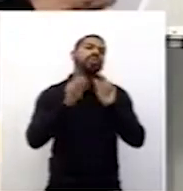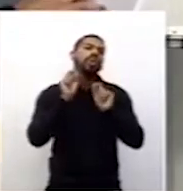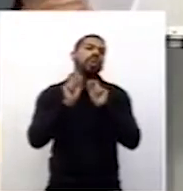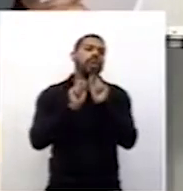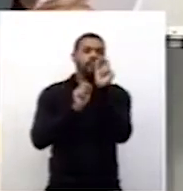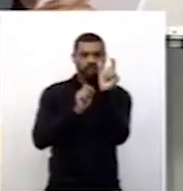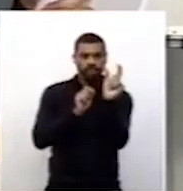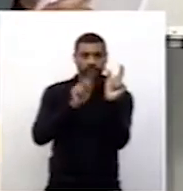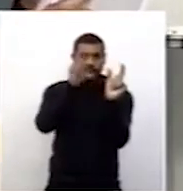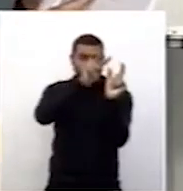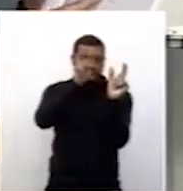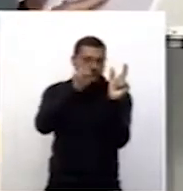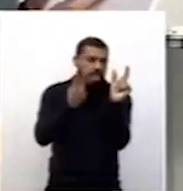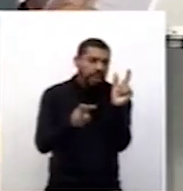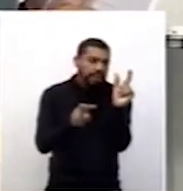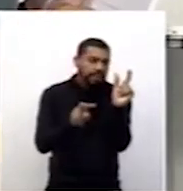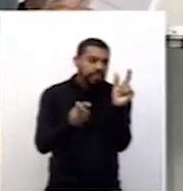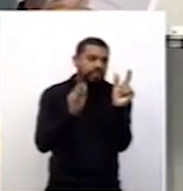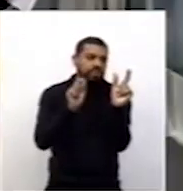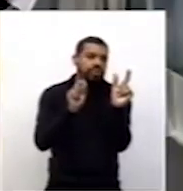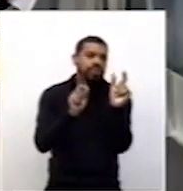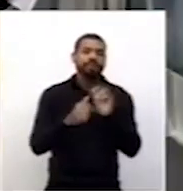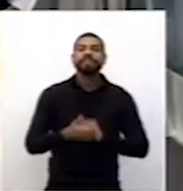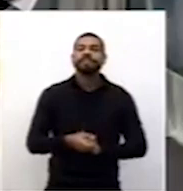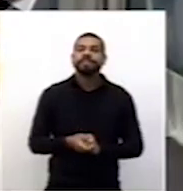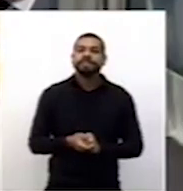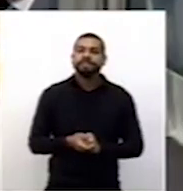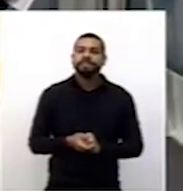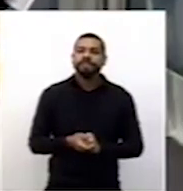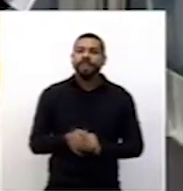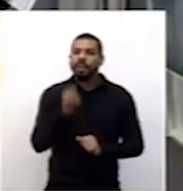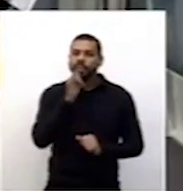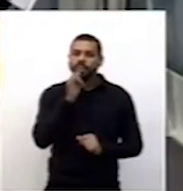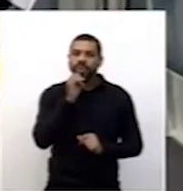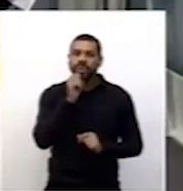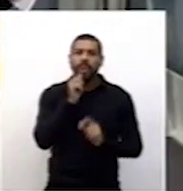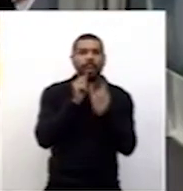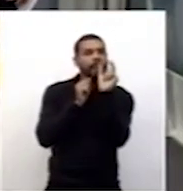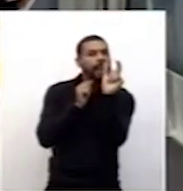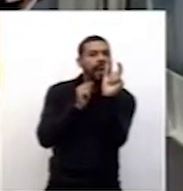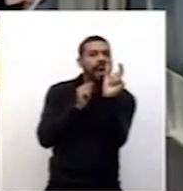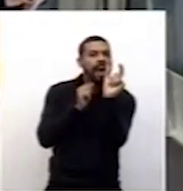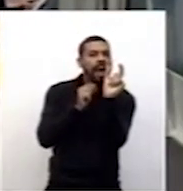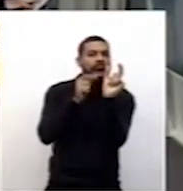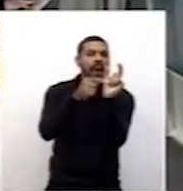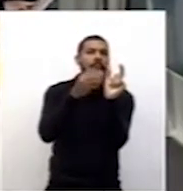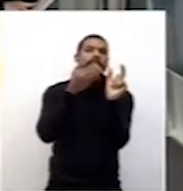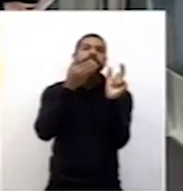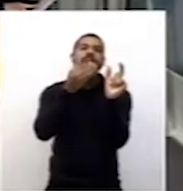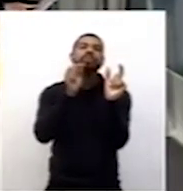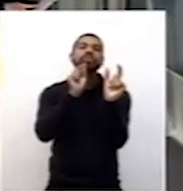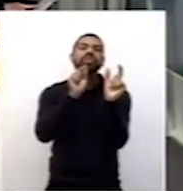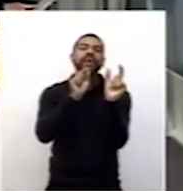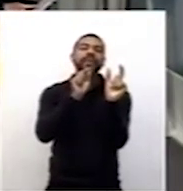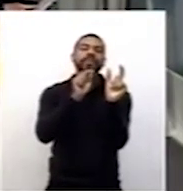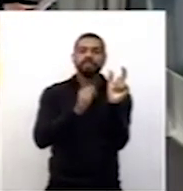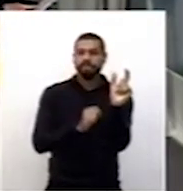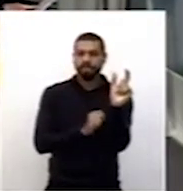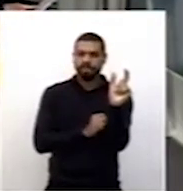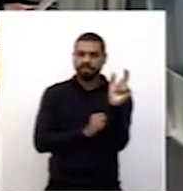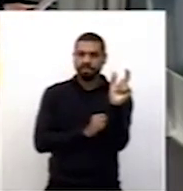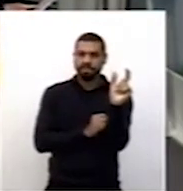vai ler o texto e você vai pontuar, né? Que ele está pedindo para você